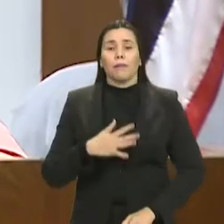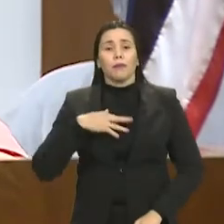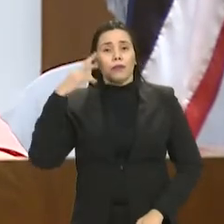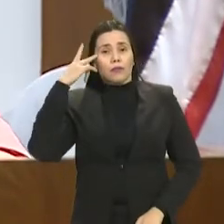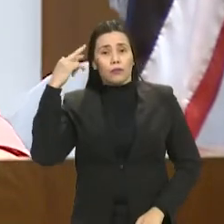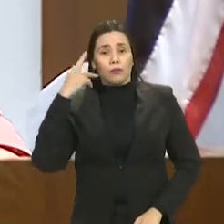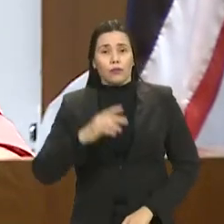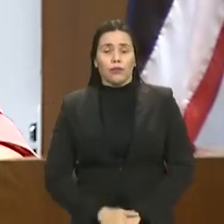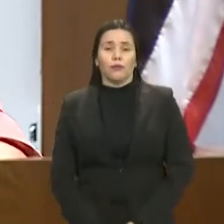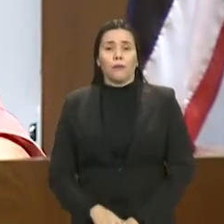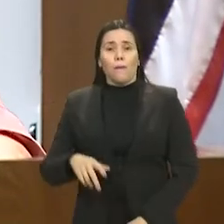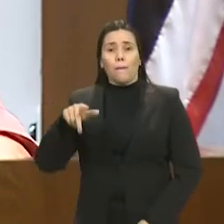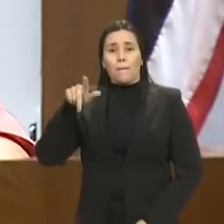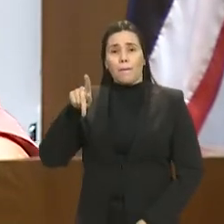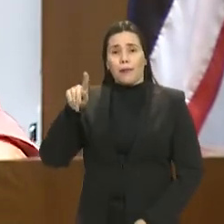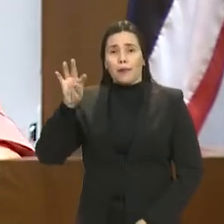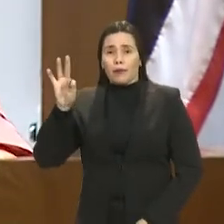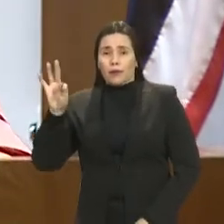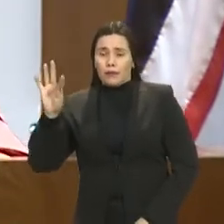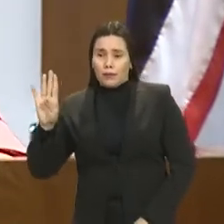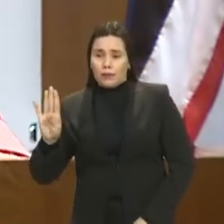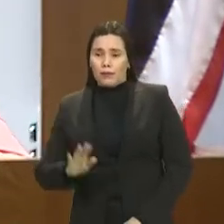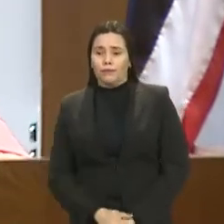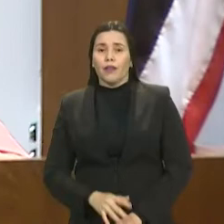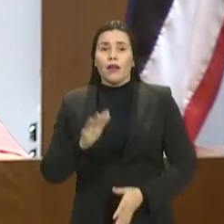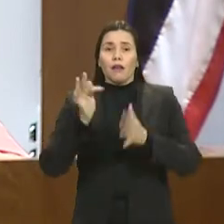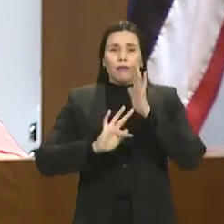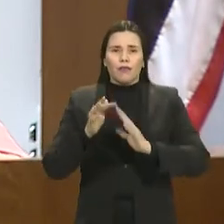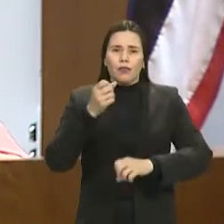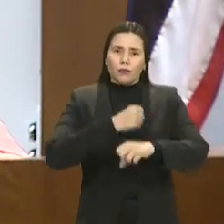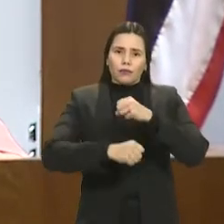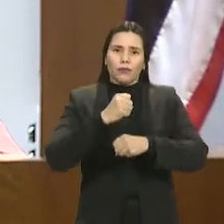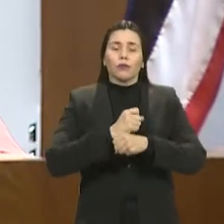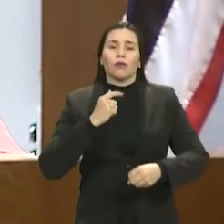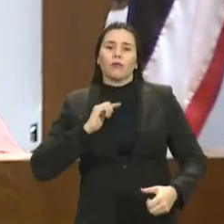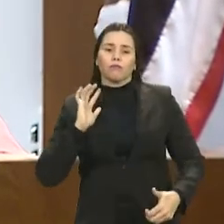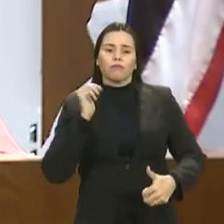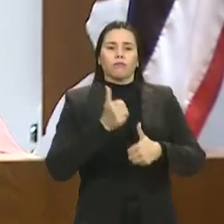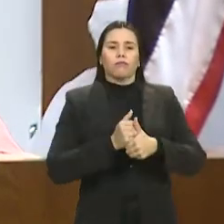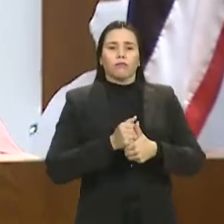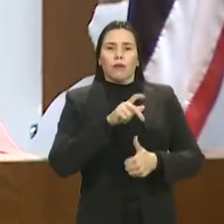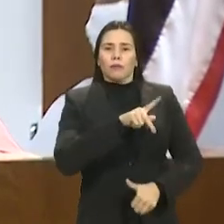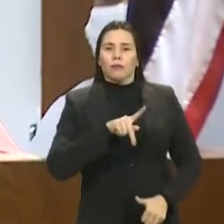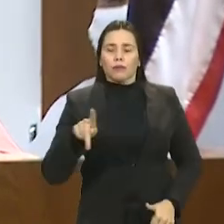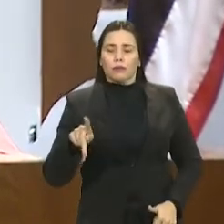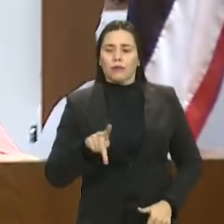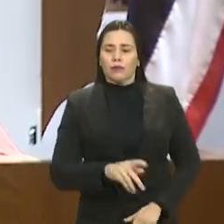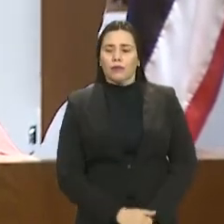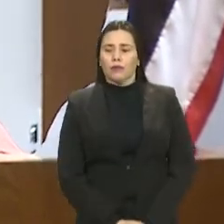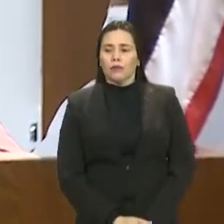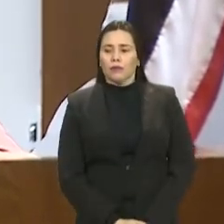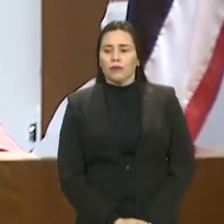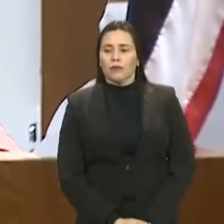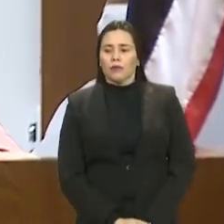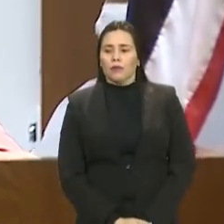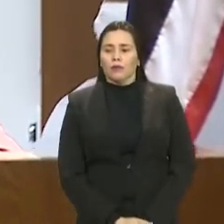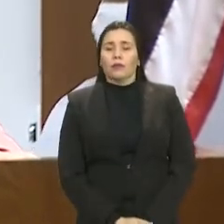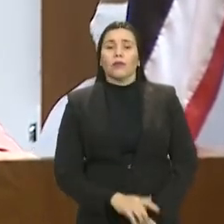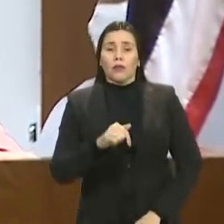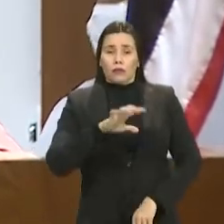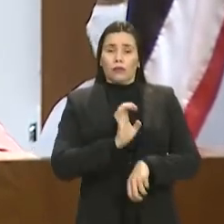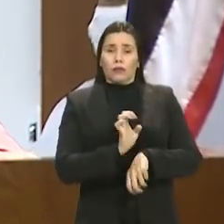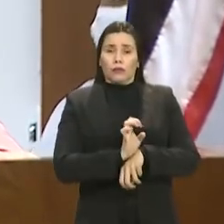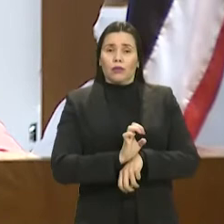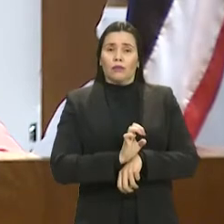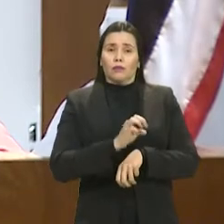dentro do PTB em fevereiro do ano passado eu assumir a presidência Estadual do PTB